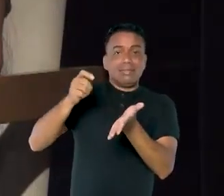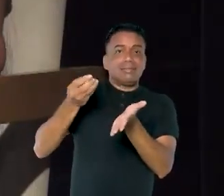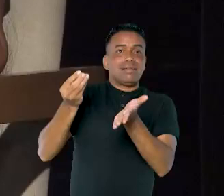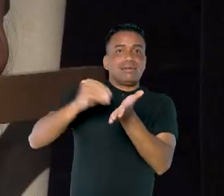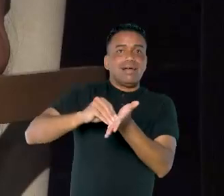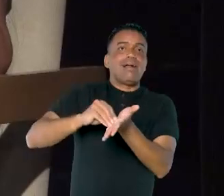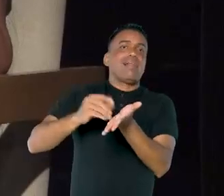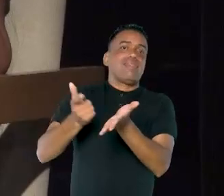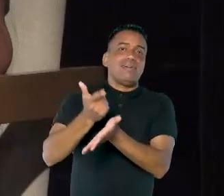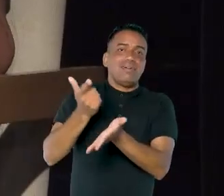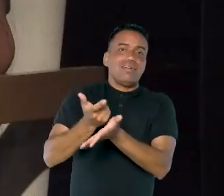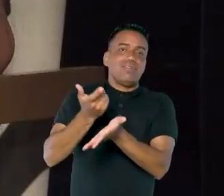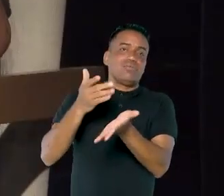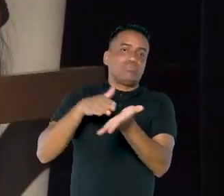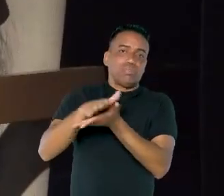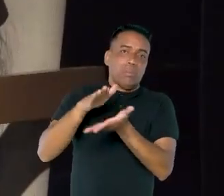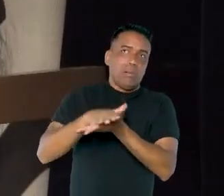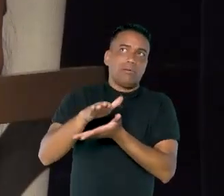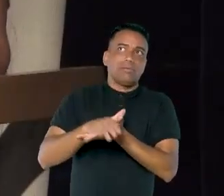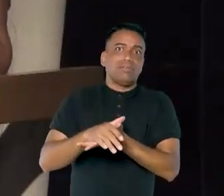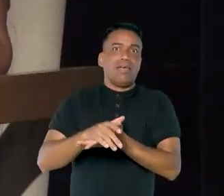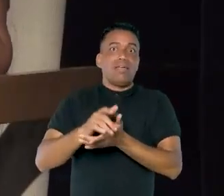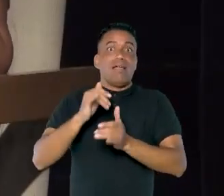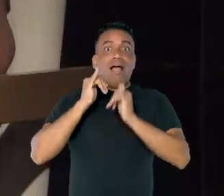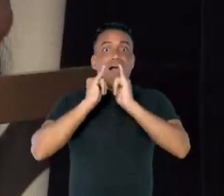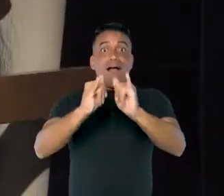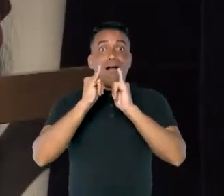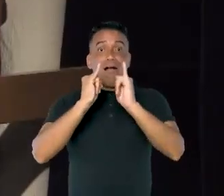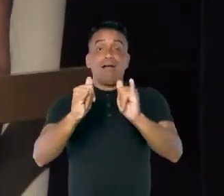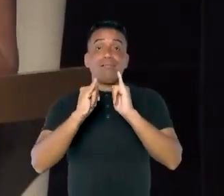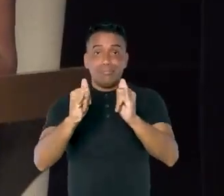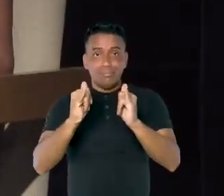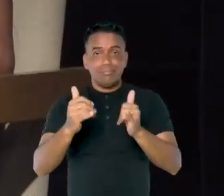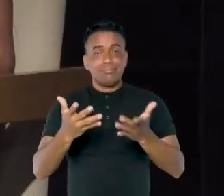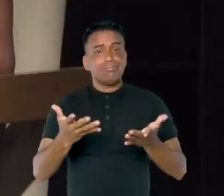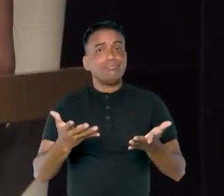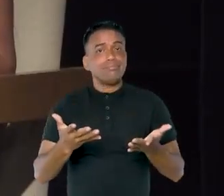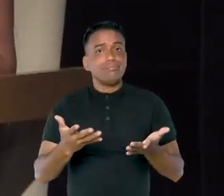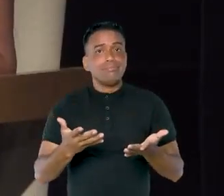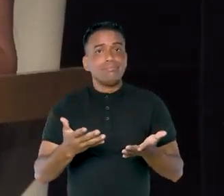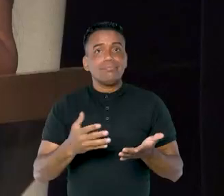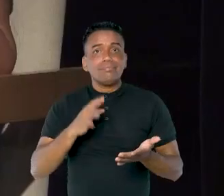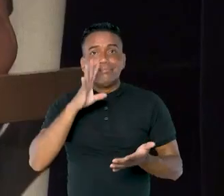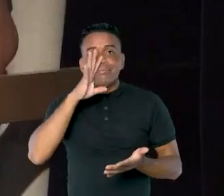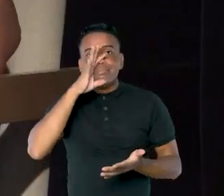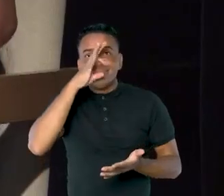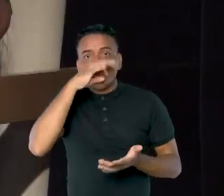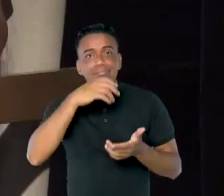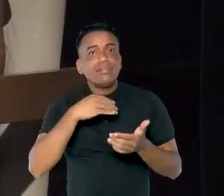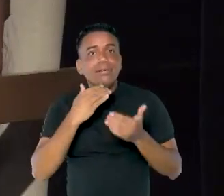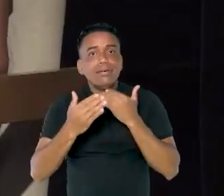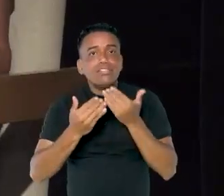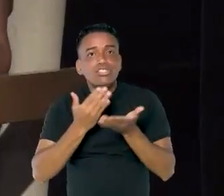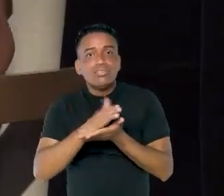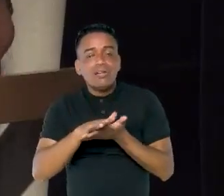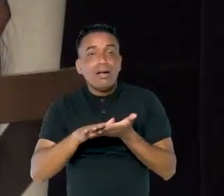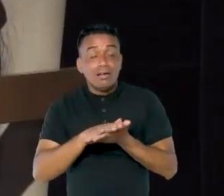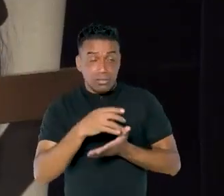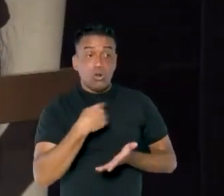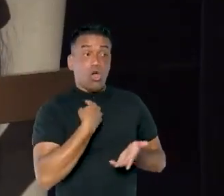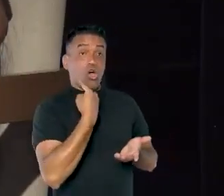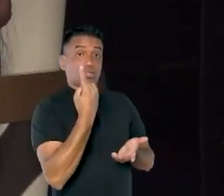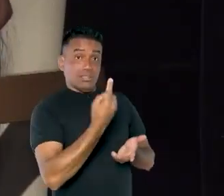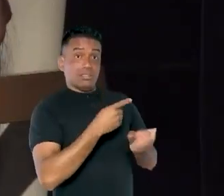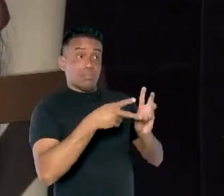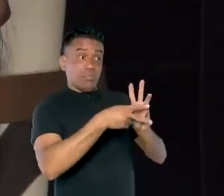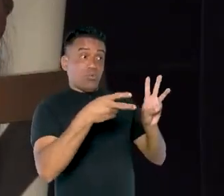vêm alertando, né, isso não é o suficiente. Né? Então, hoje, nós, como indígenas, também estamos